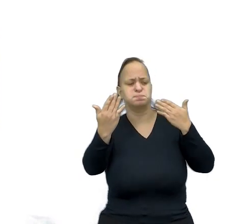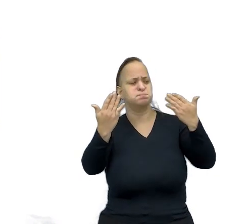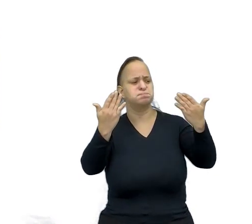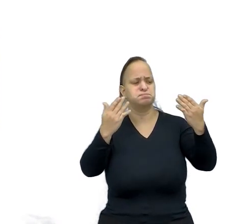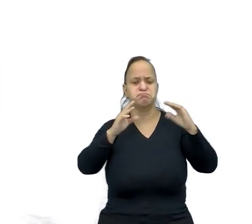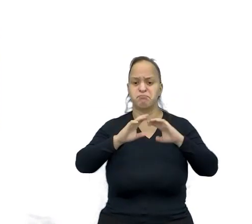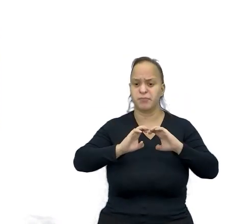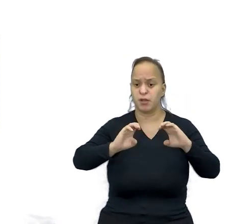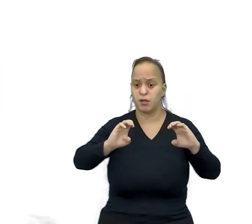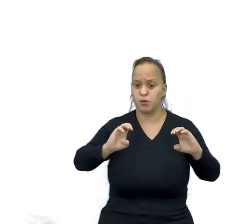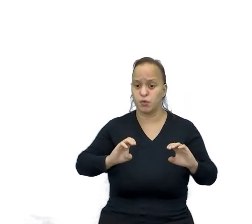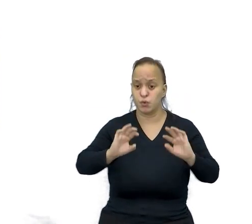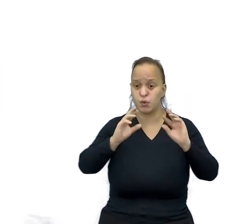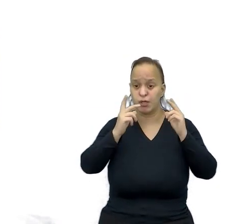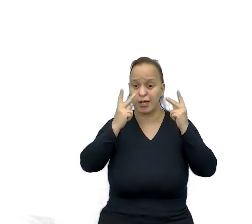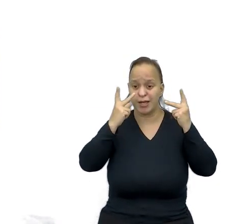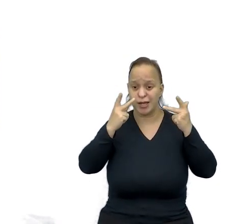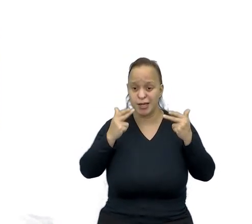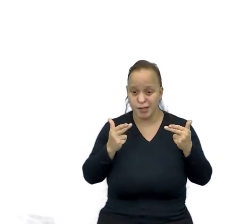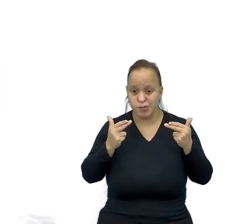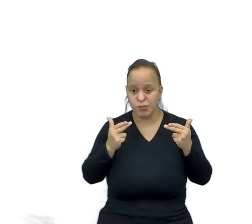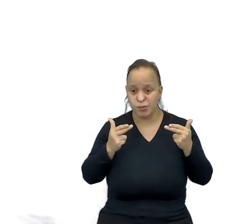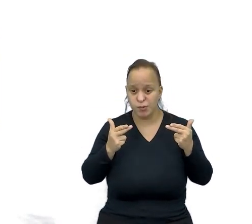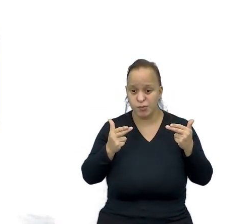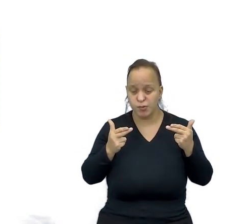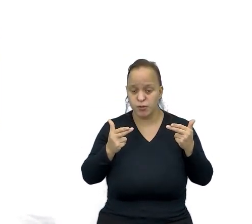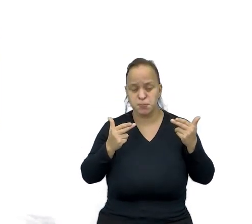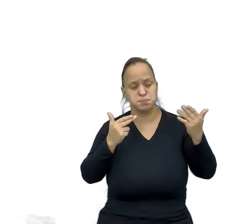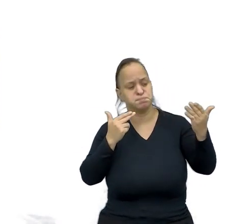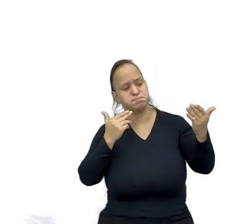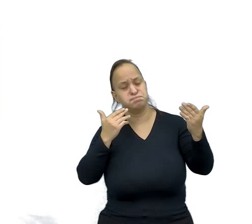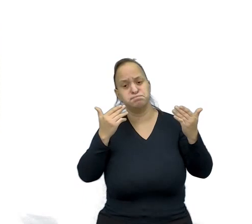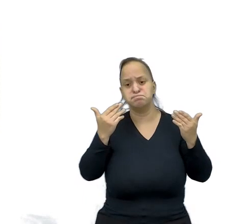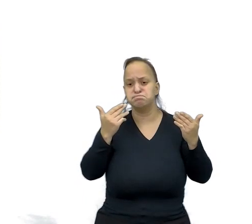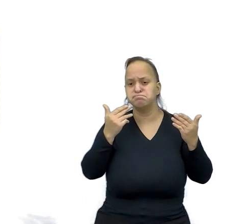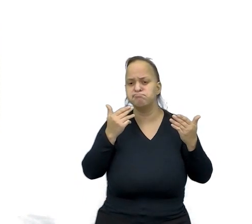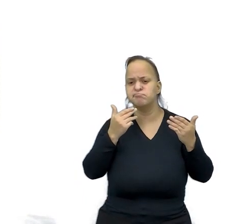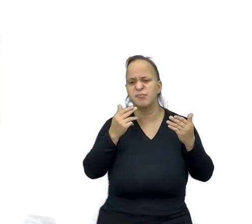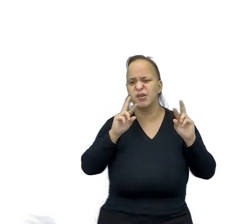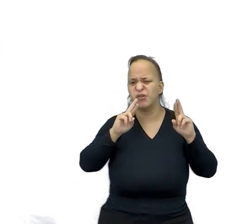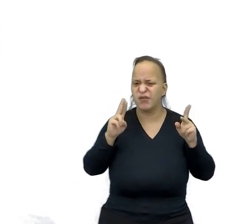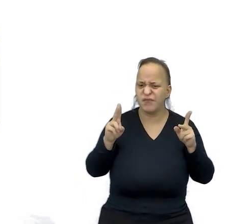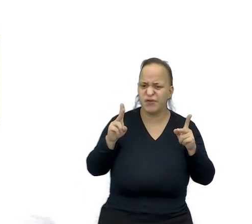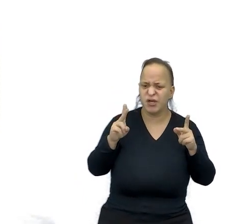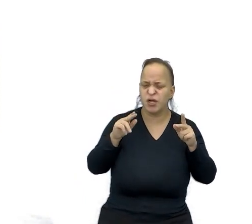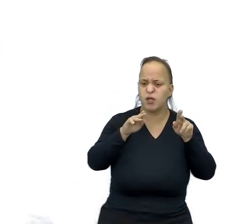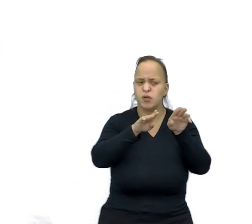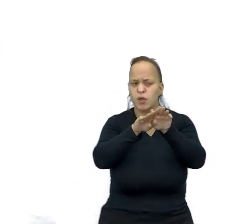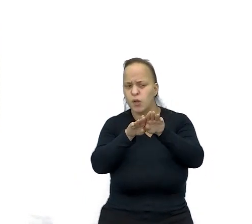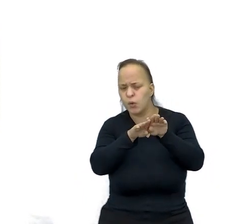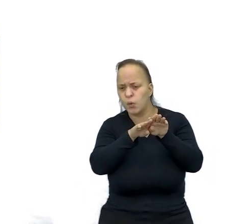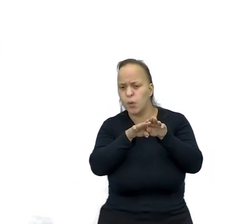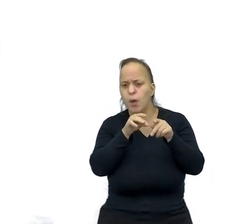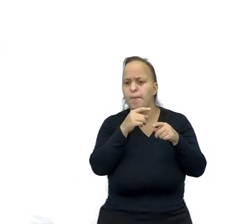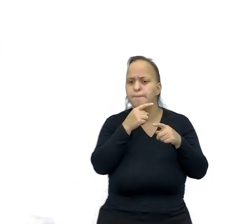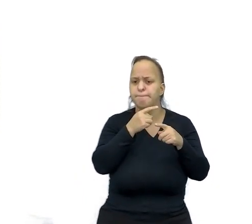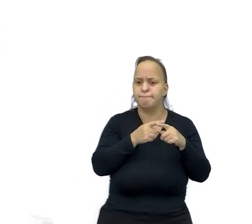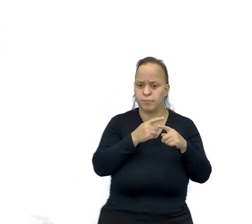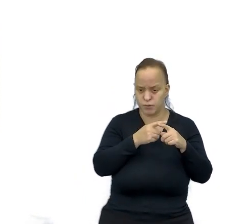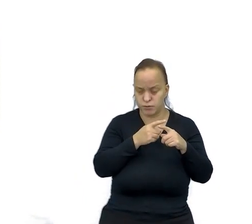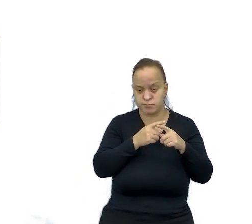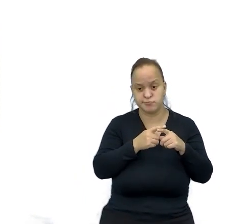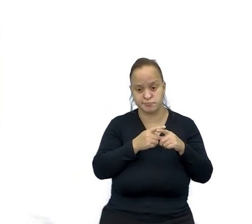estrutura, então comparar a estrutura e entender o porquê. Por que eles são iguais, por que eles são